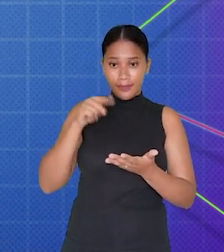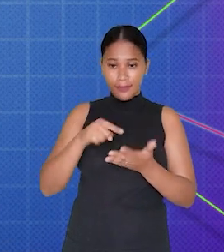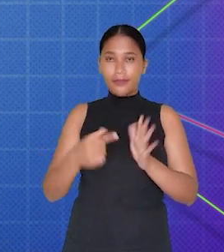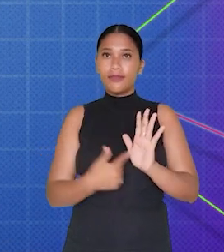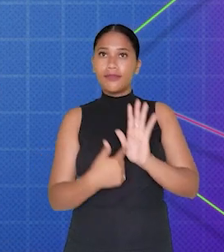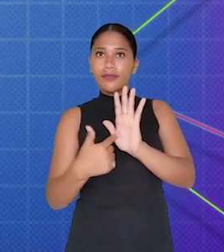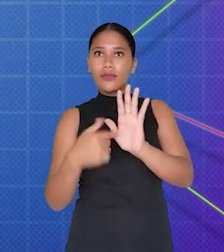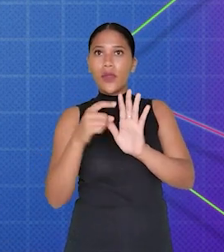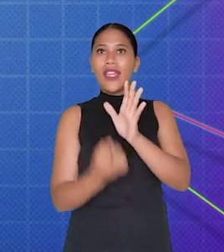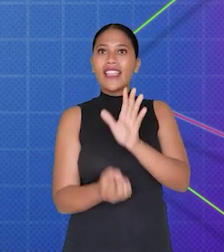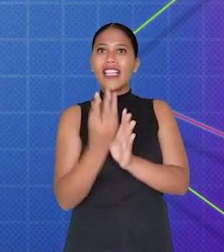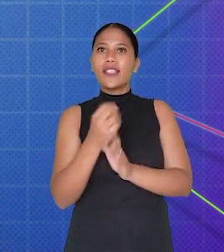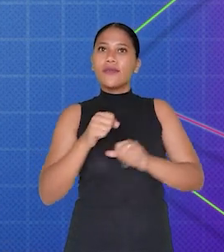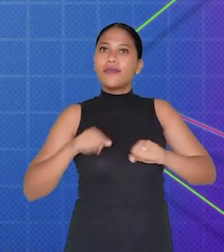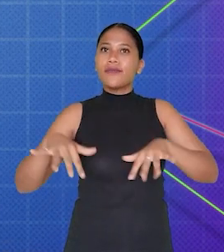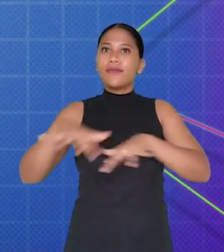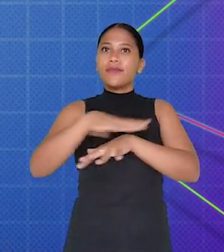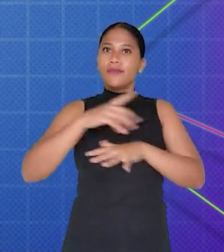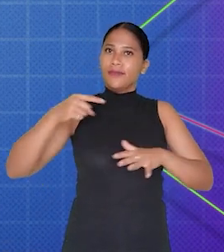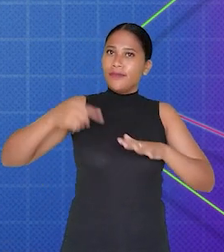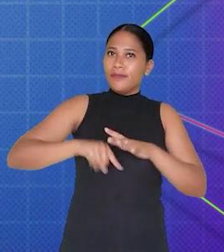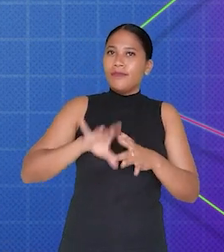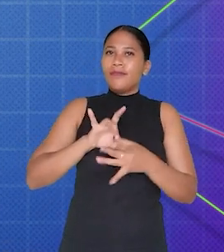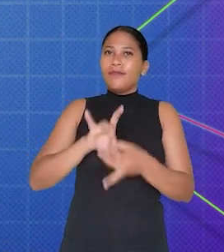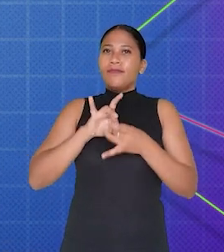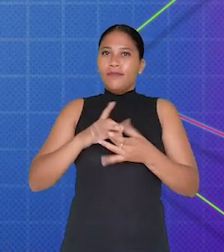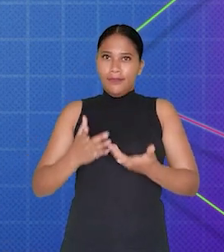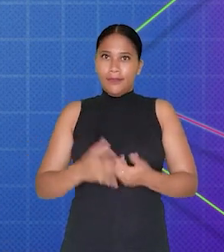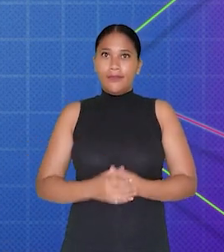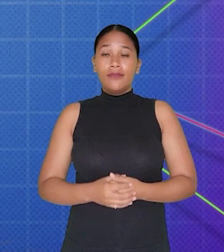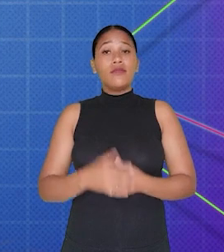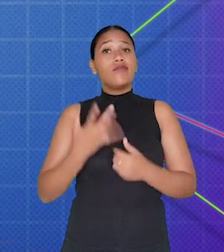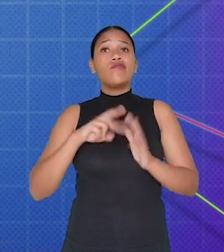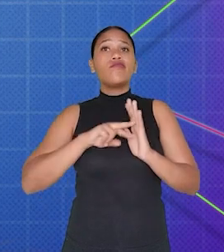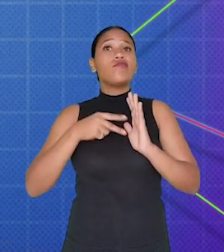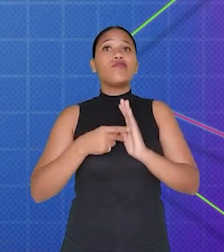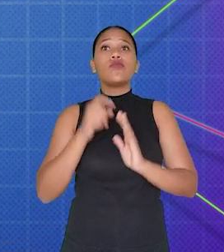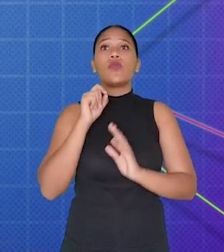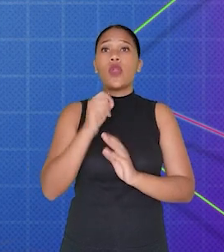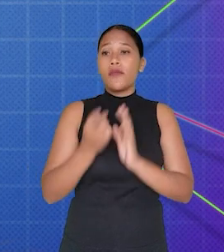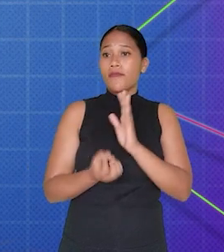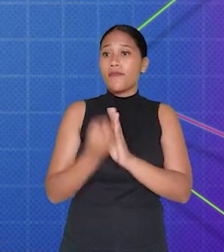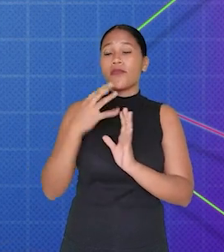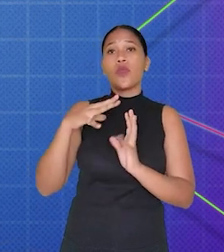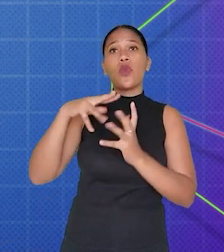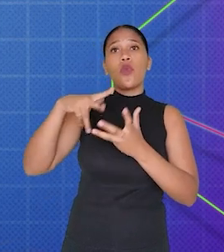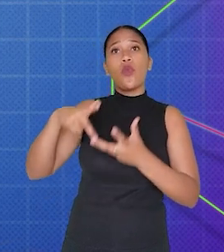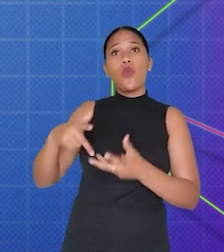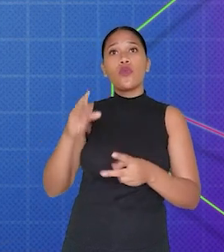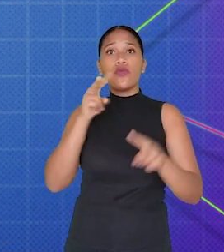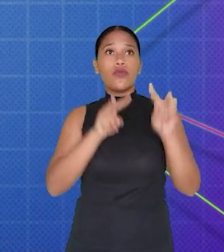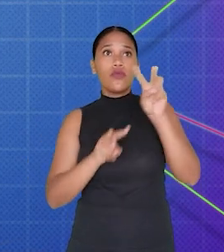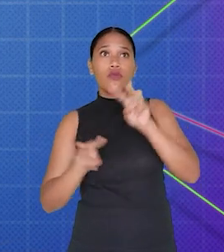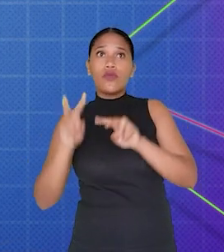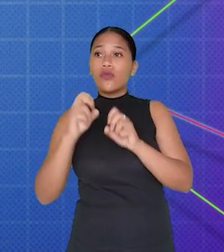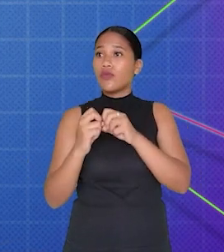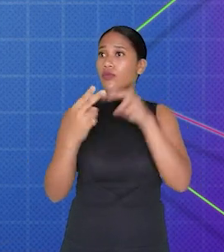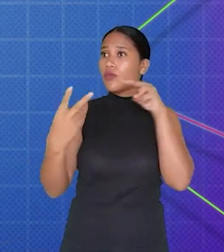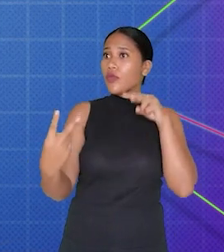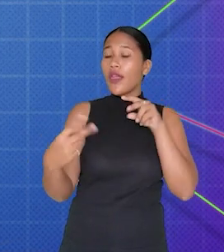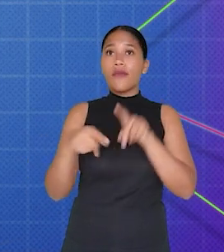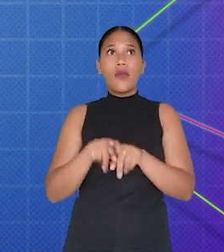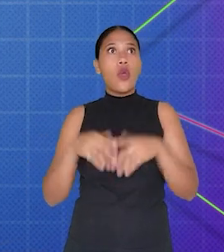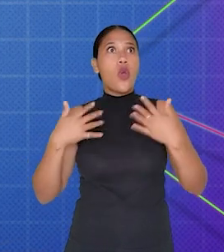do jogador também envolve uma criação de um ambiente imersivo e envolvente para o jogador. Isso pode incluir a criação de mundos virtuais complexos,